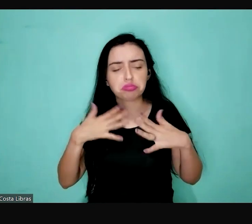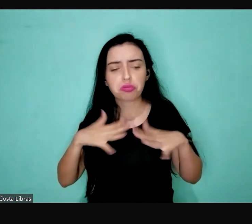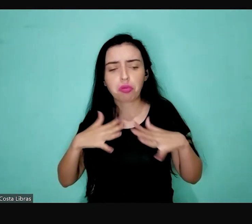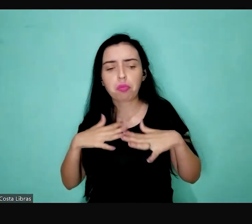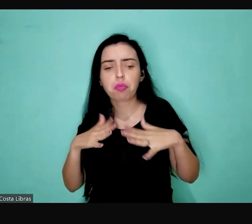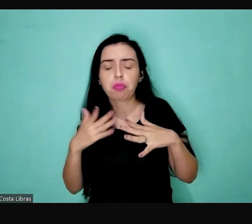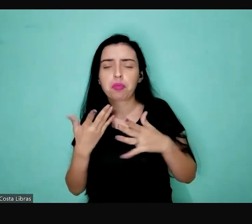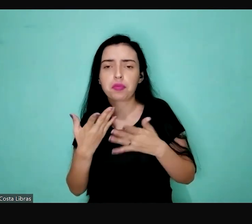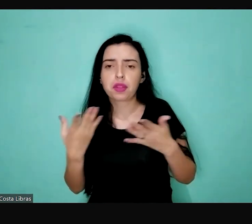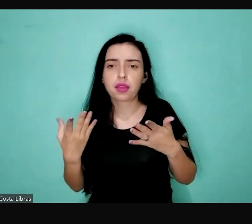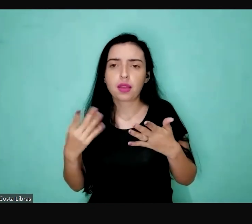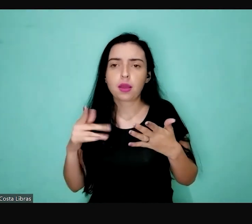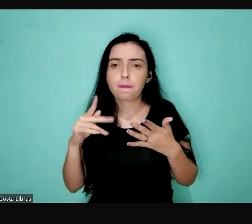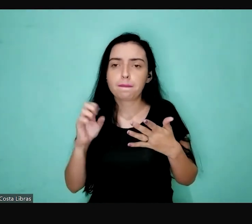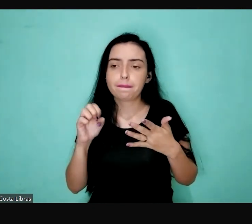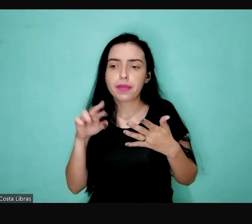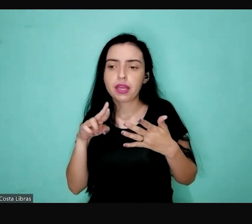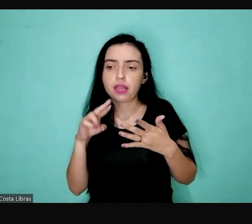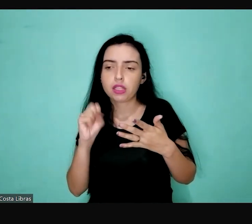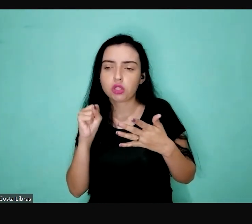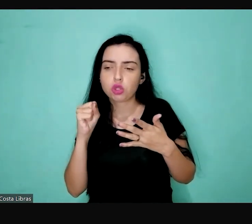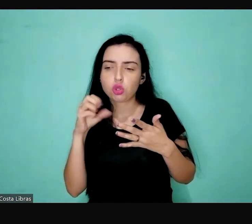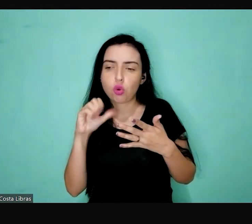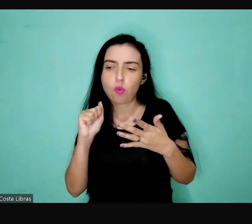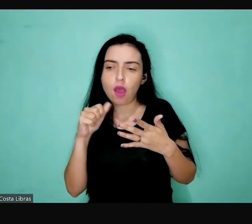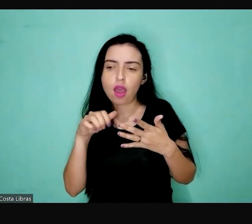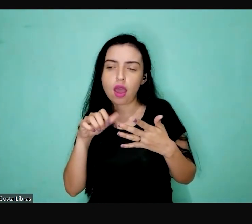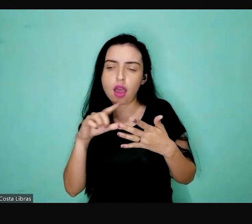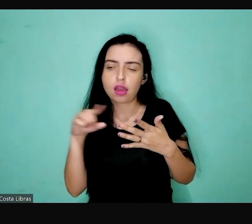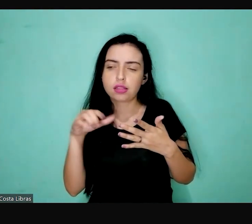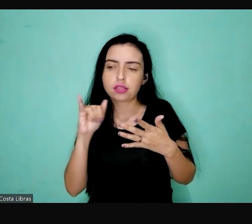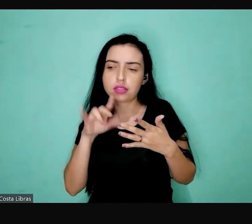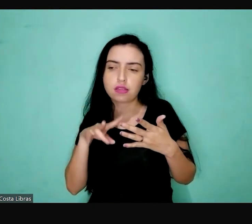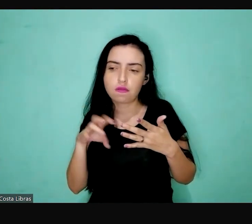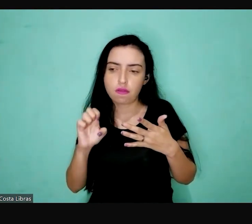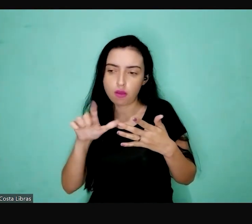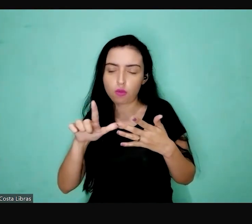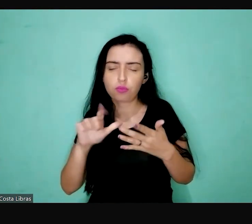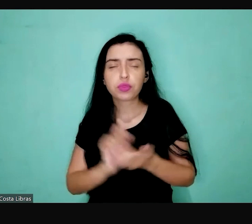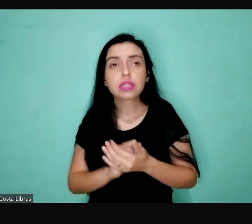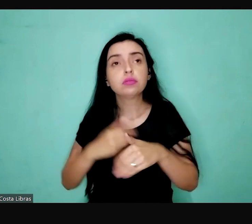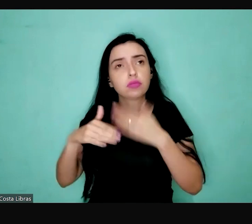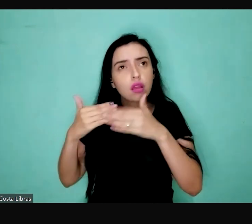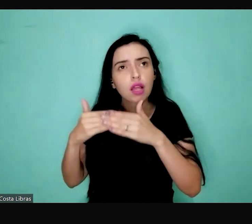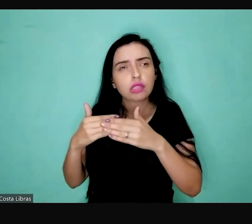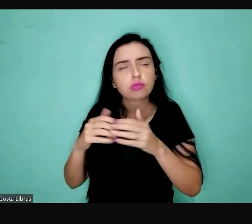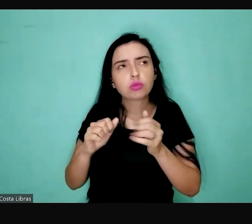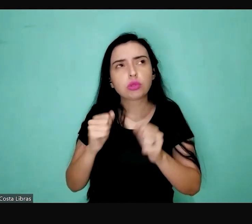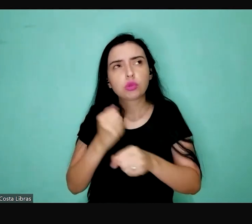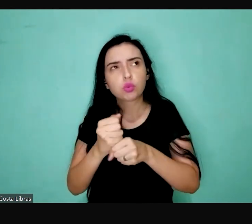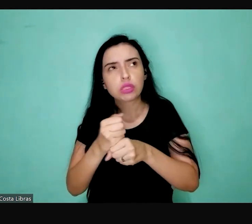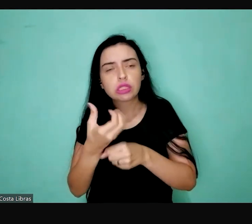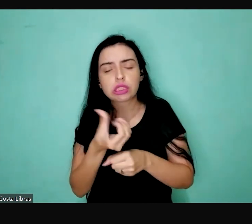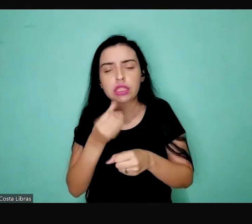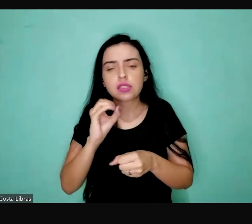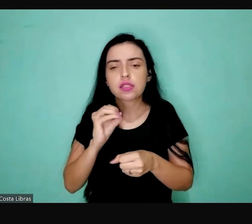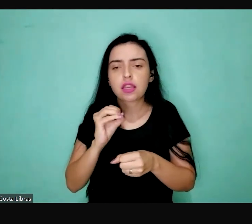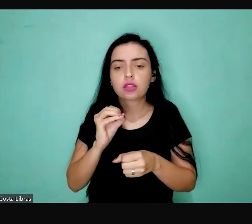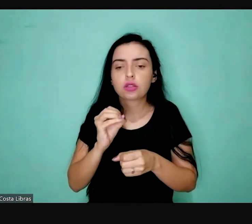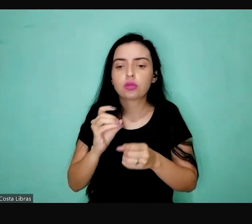uma jurisprudência persuasiva. Foi assim até que nos anos 60 o direito